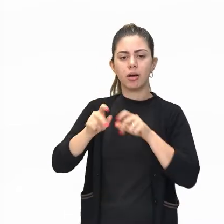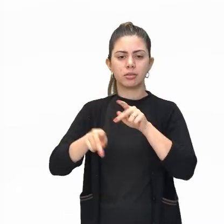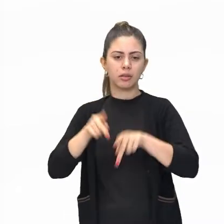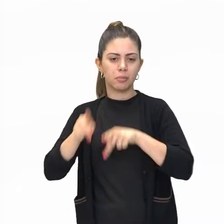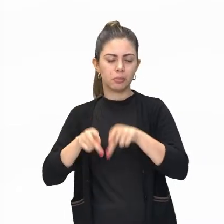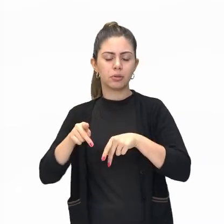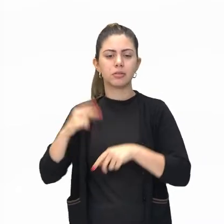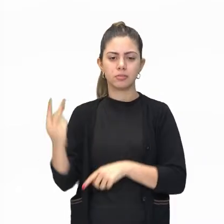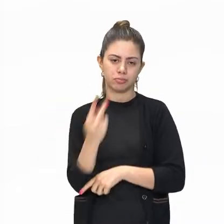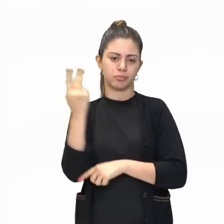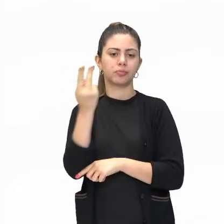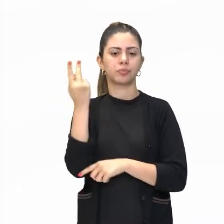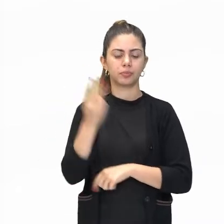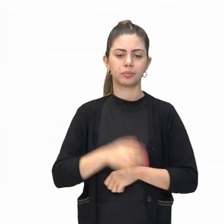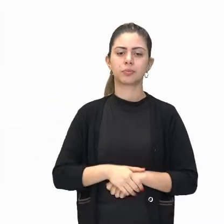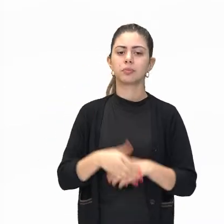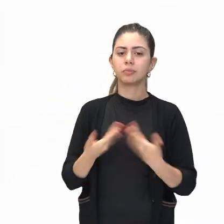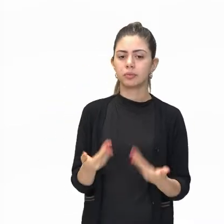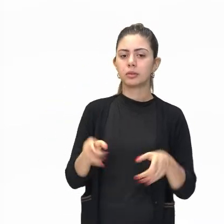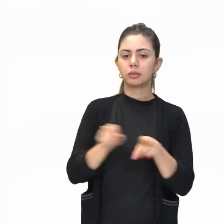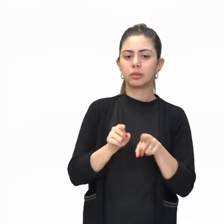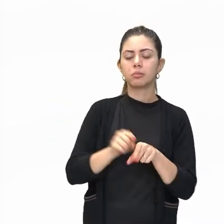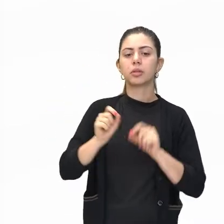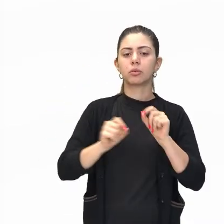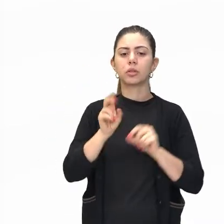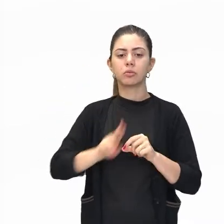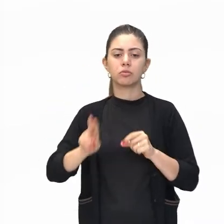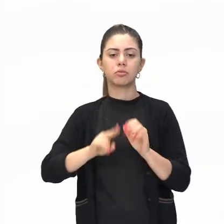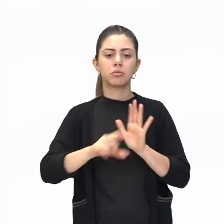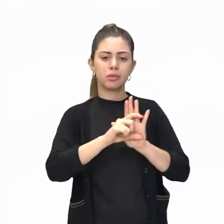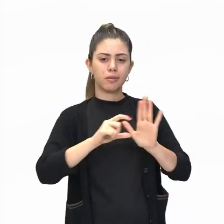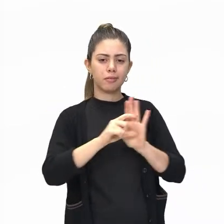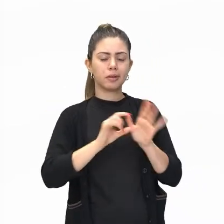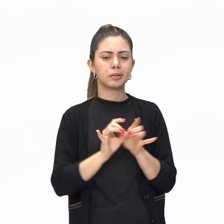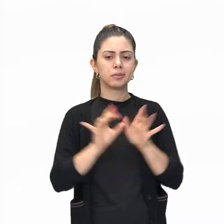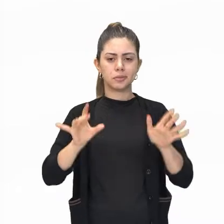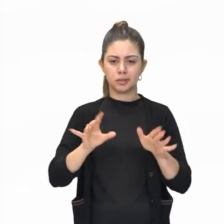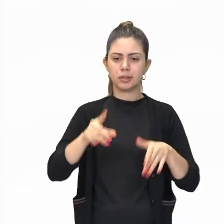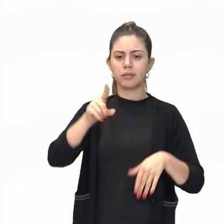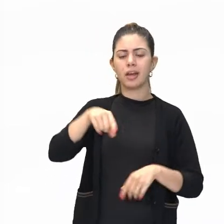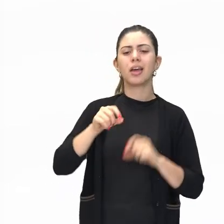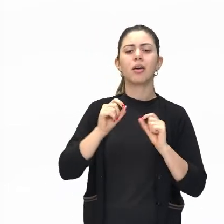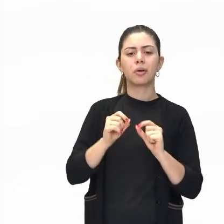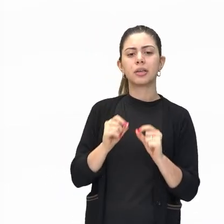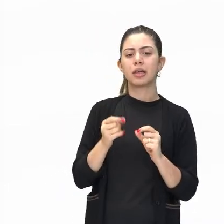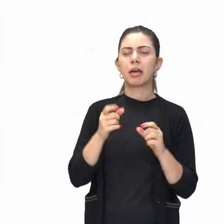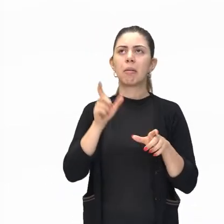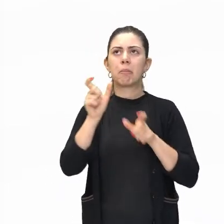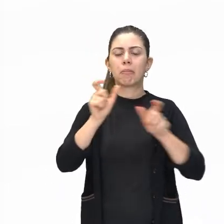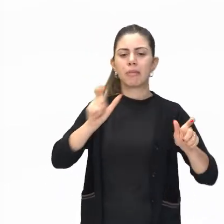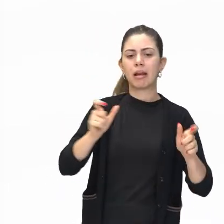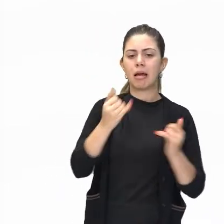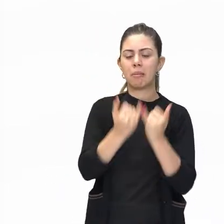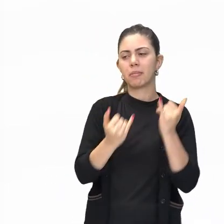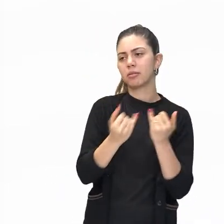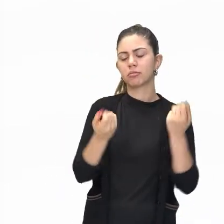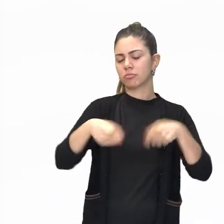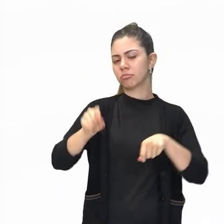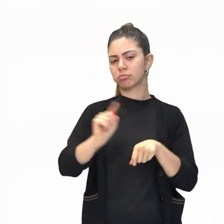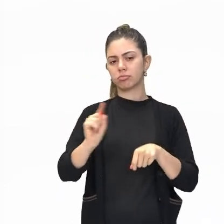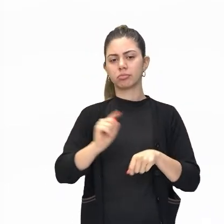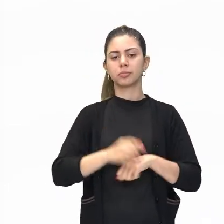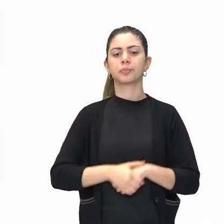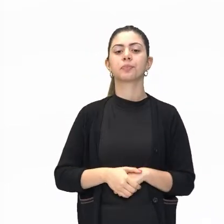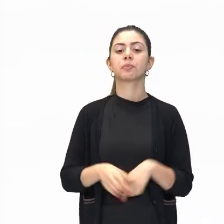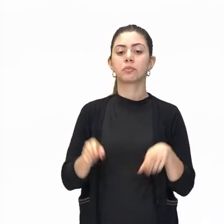linguagem popular. Vai ter também a utilização de versos livres, que eu já falei que é sem métrica, em branco e sem rimas.